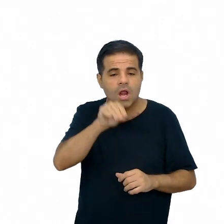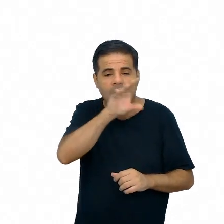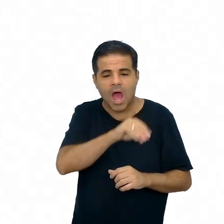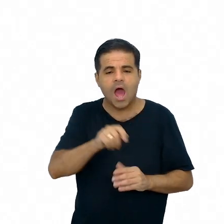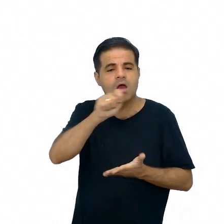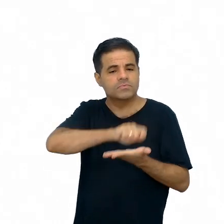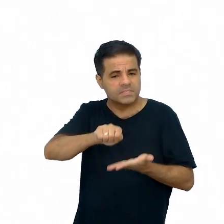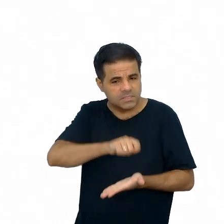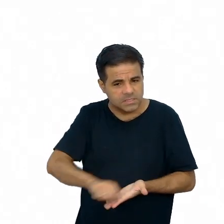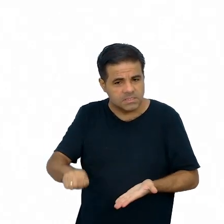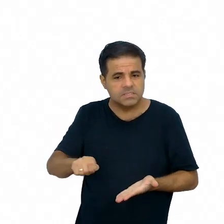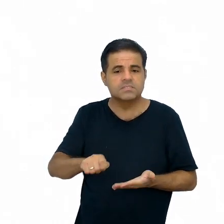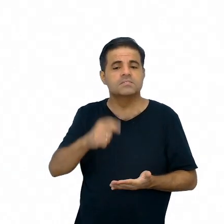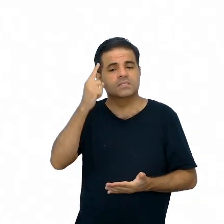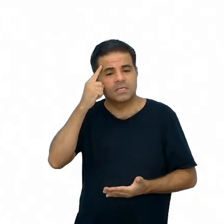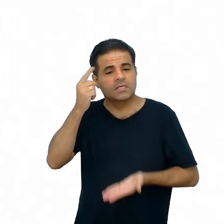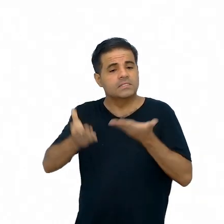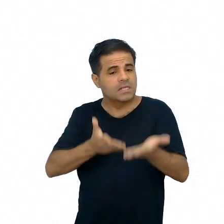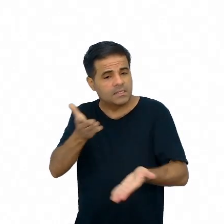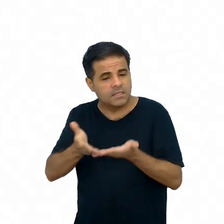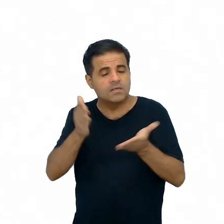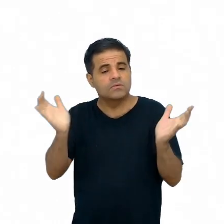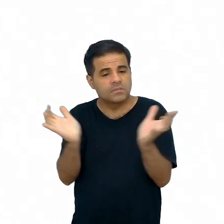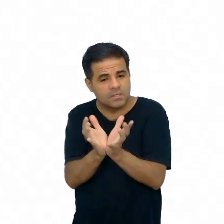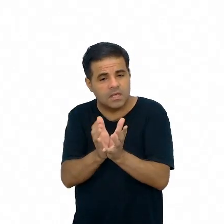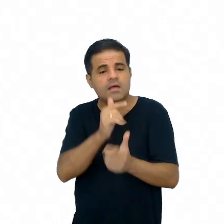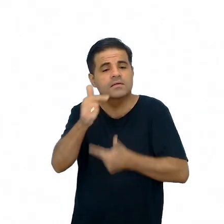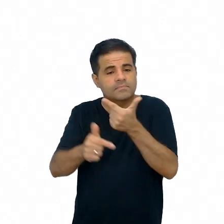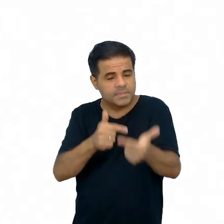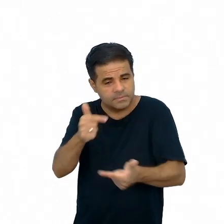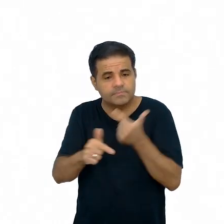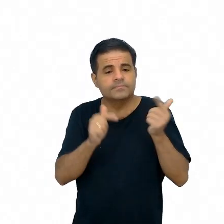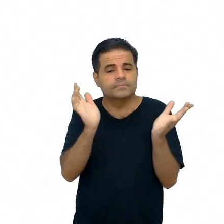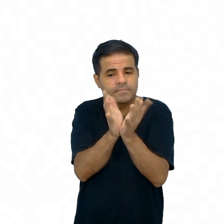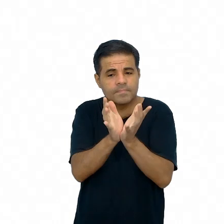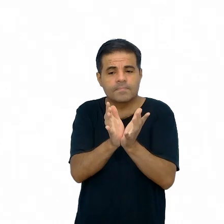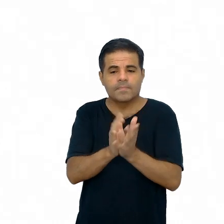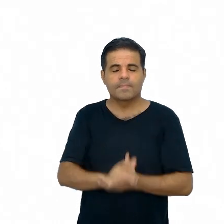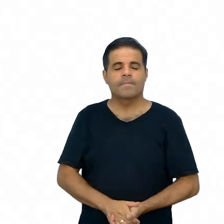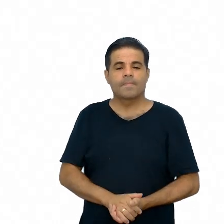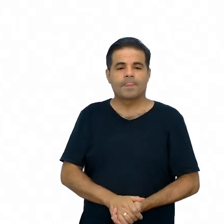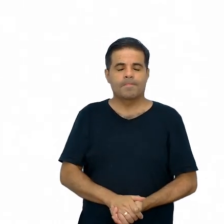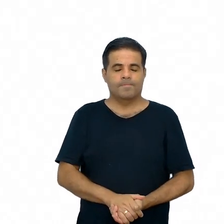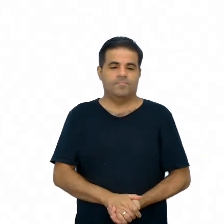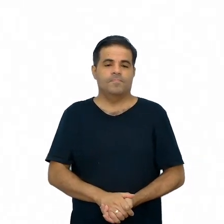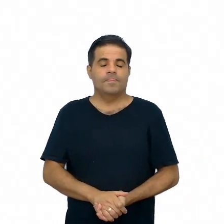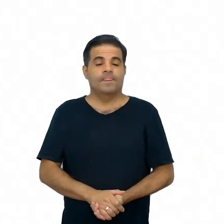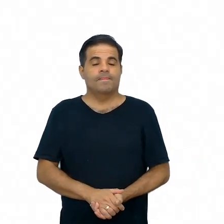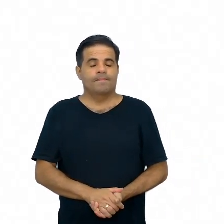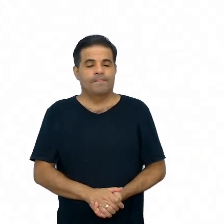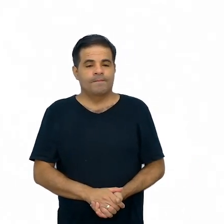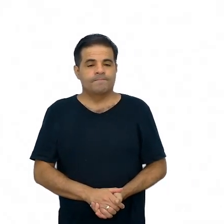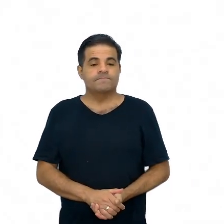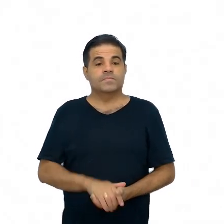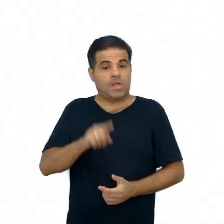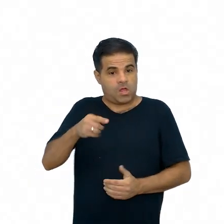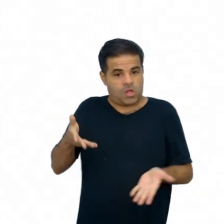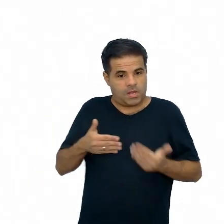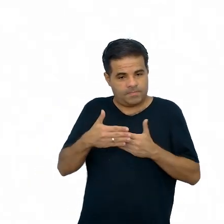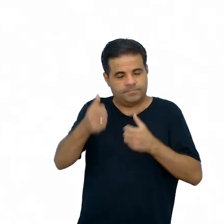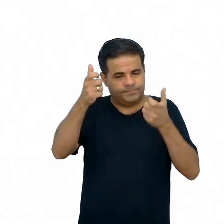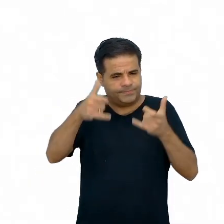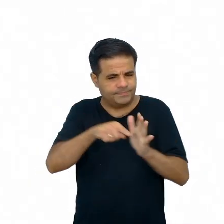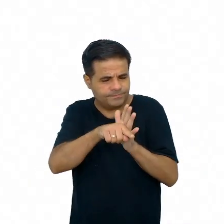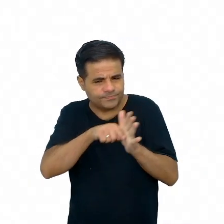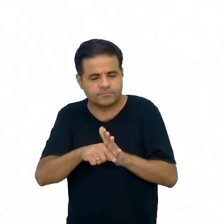oral e escrita, em se tratando de trabalho em grupo. Então, a partir da definição, nota-se que